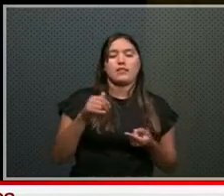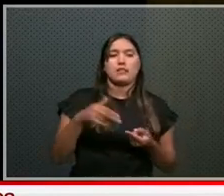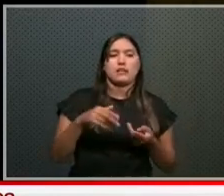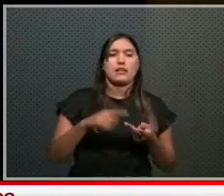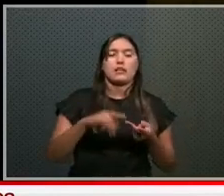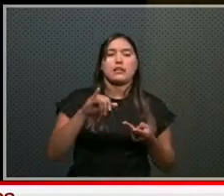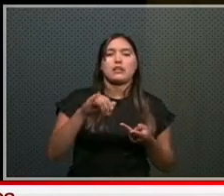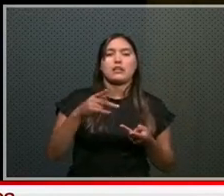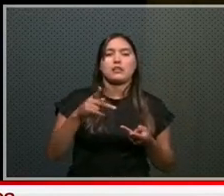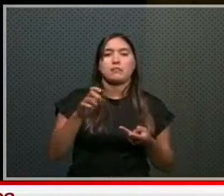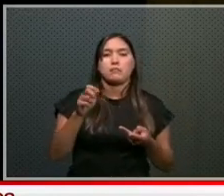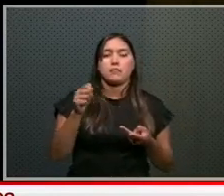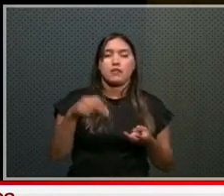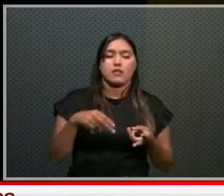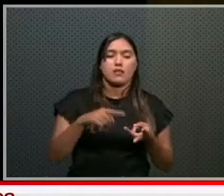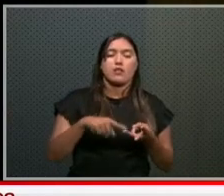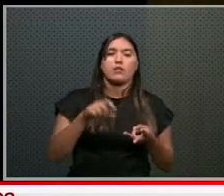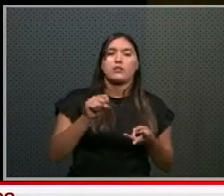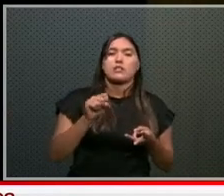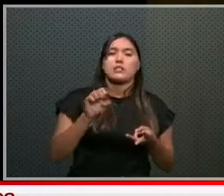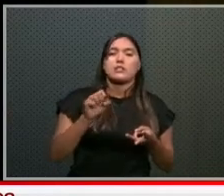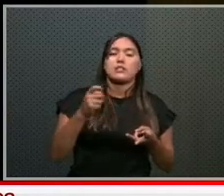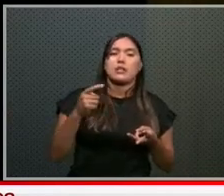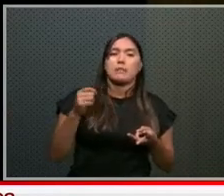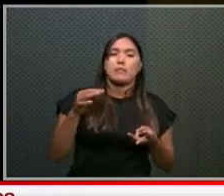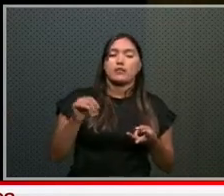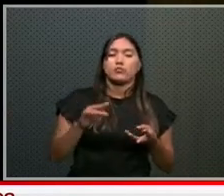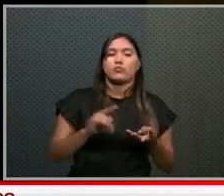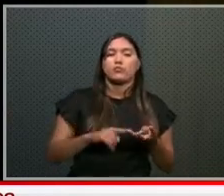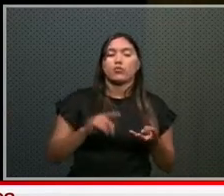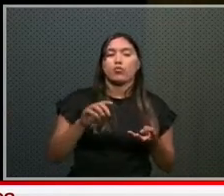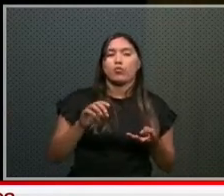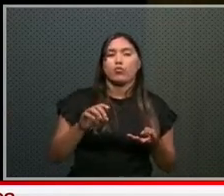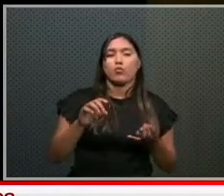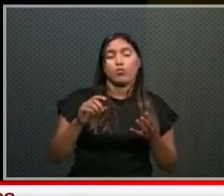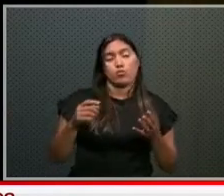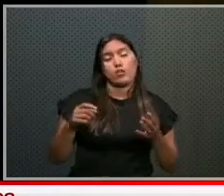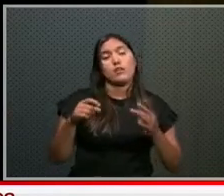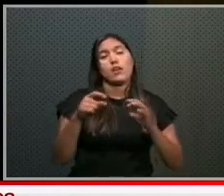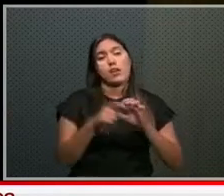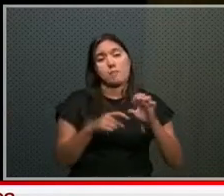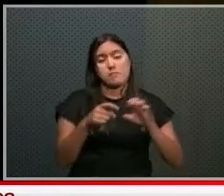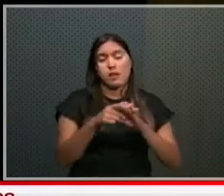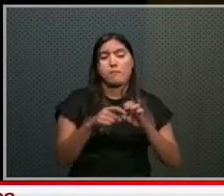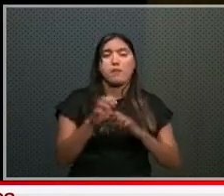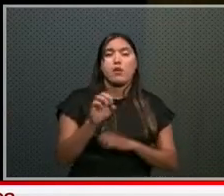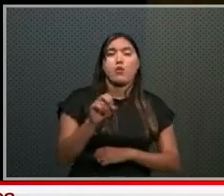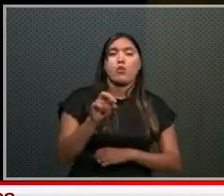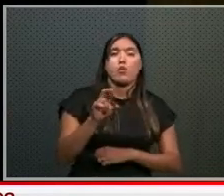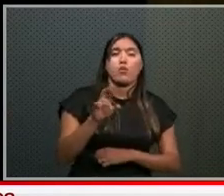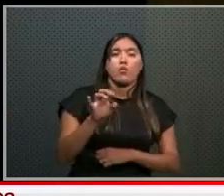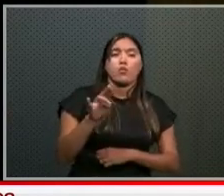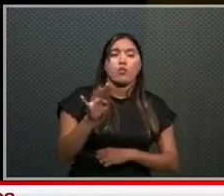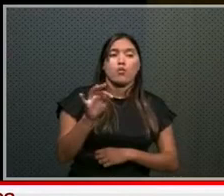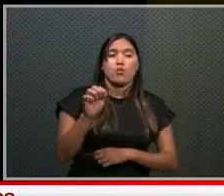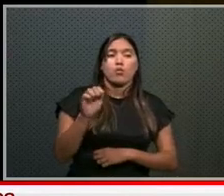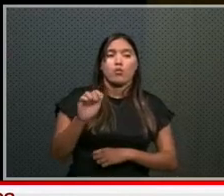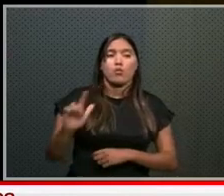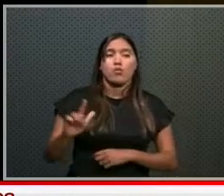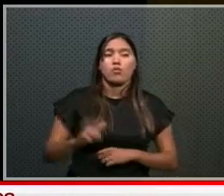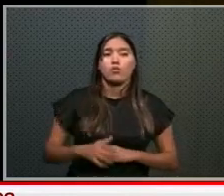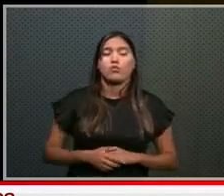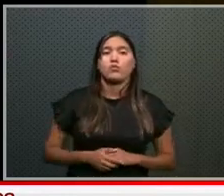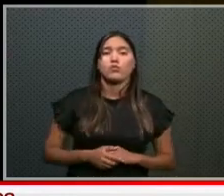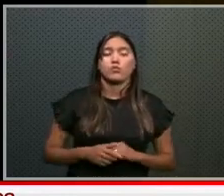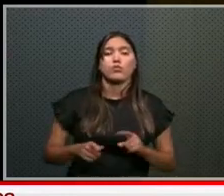do cepatu do centro agroflorestal de Amazônia Oriental e da atual Embrapa Amazônia Oriental e eu tenho convicção